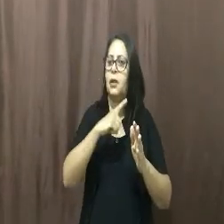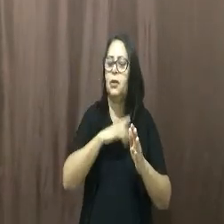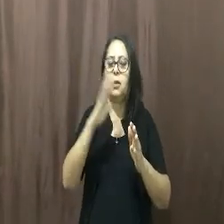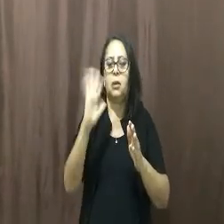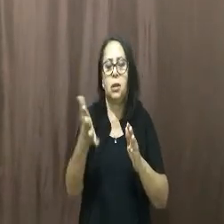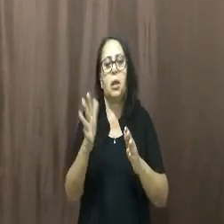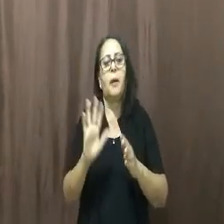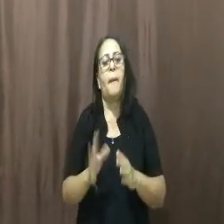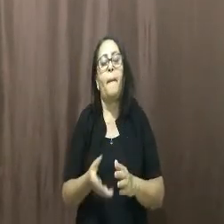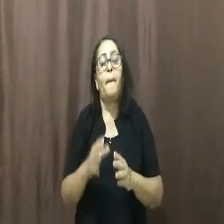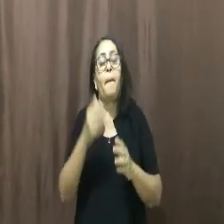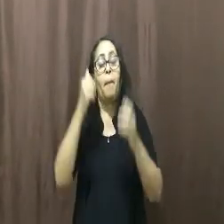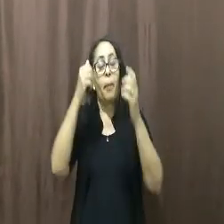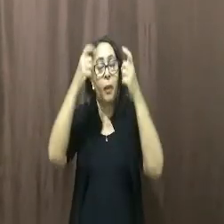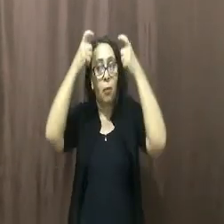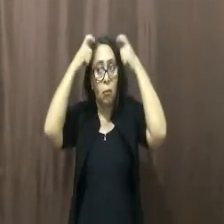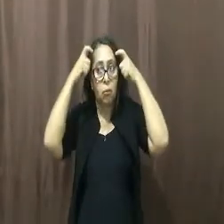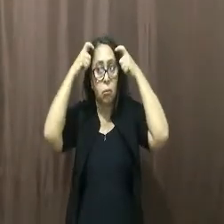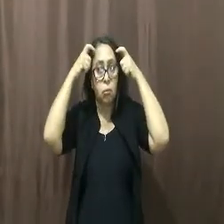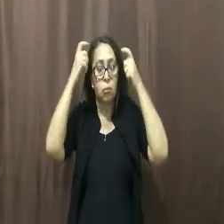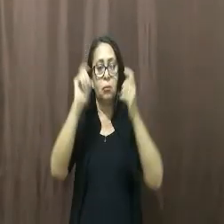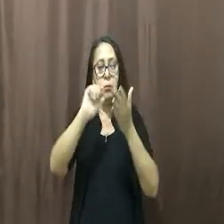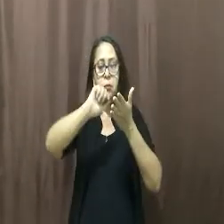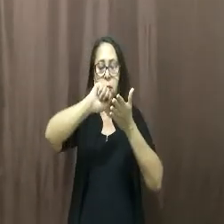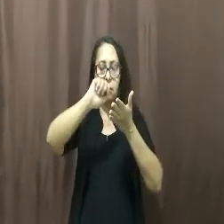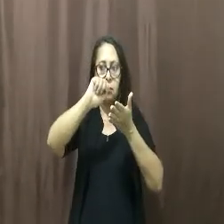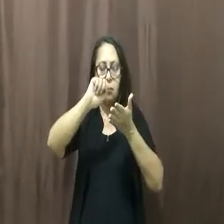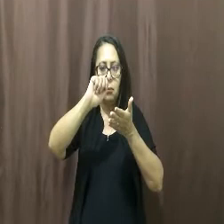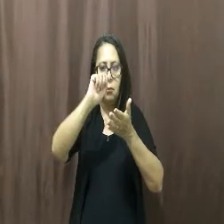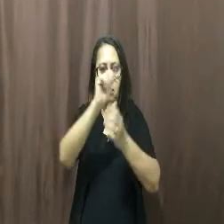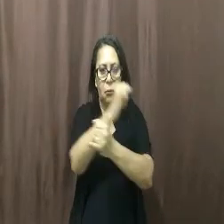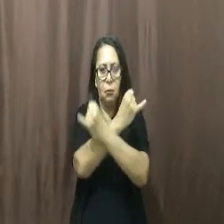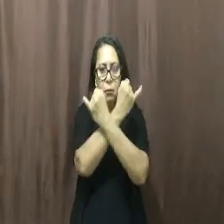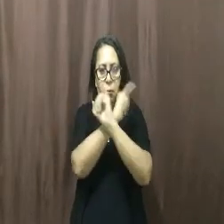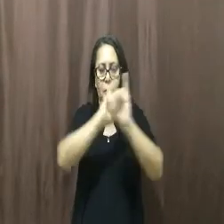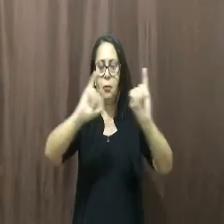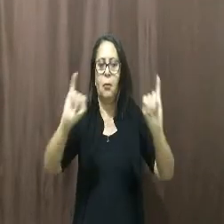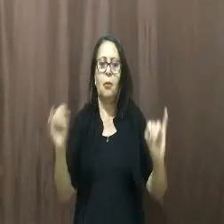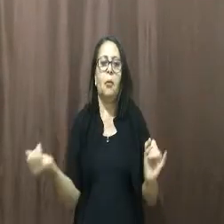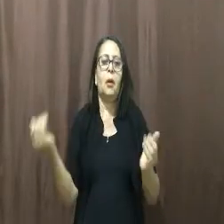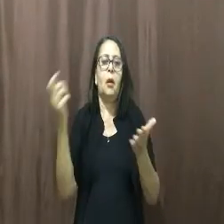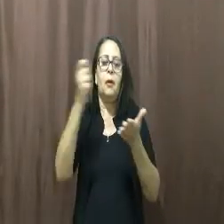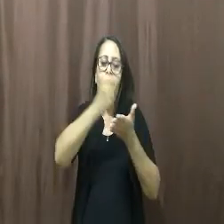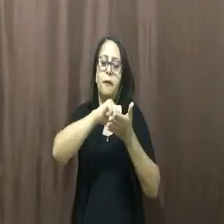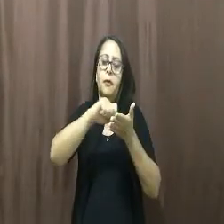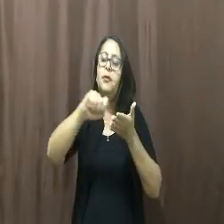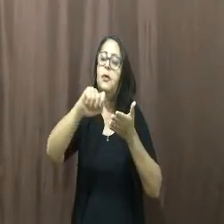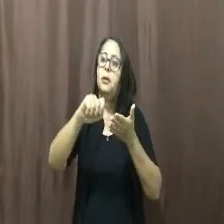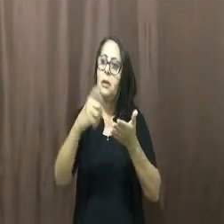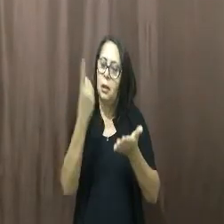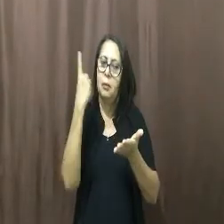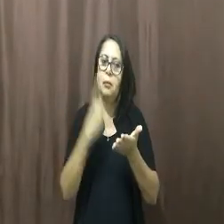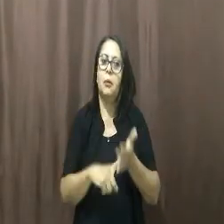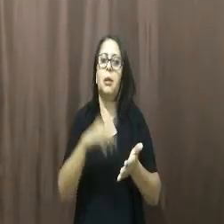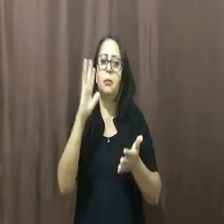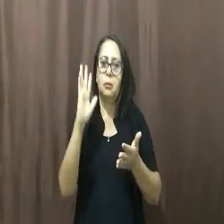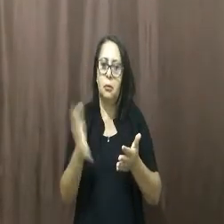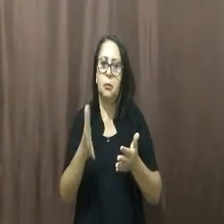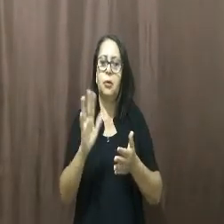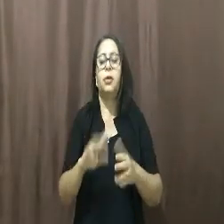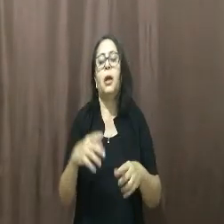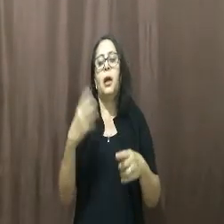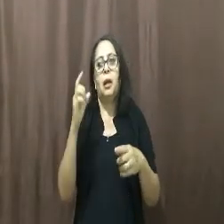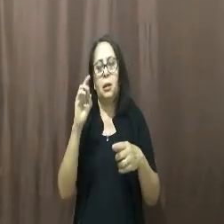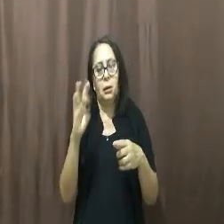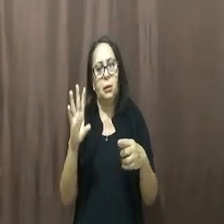um acordo, né? Foi só uma questão política. Então, o que é que acontece? O 13 de maio é